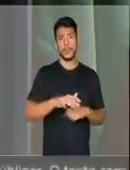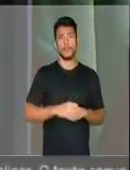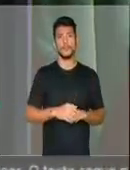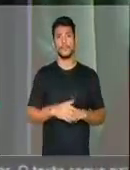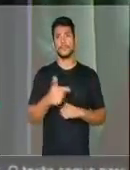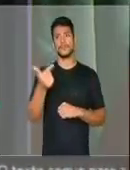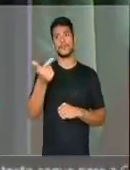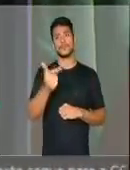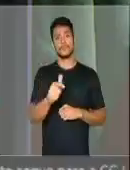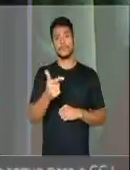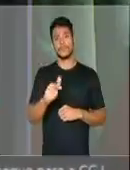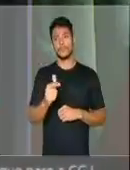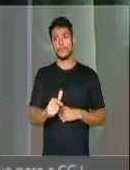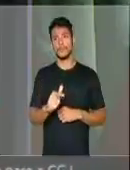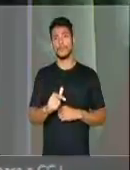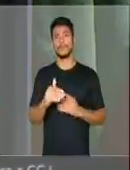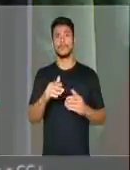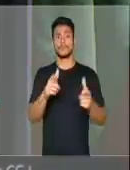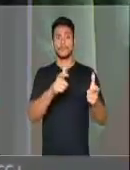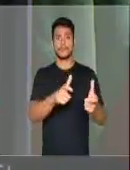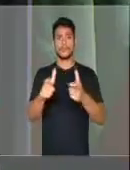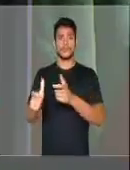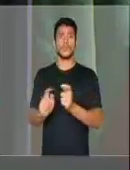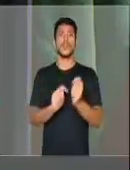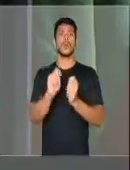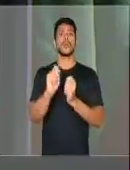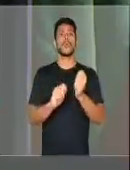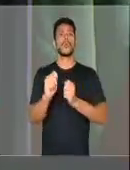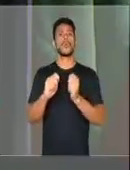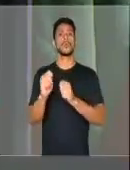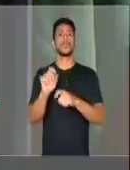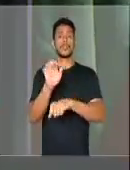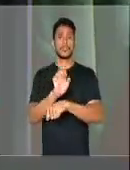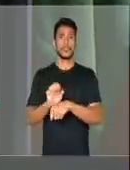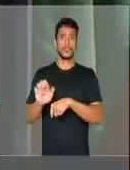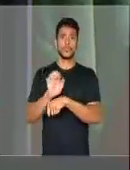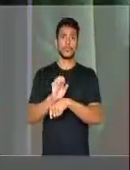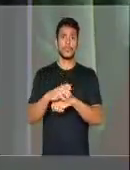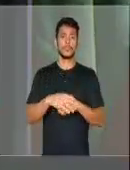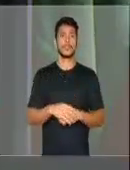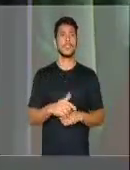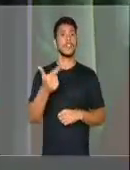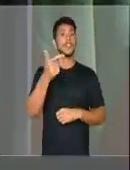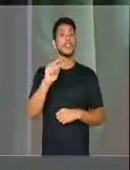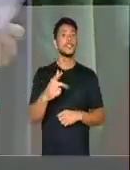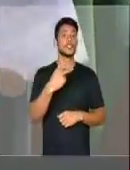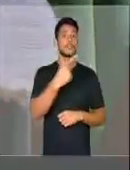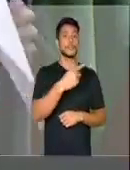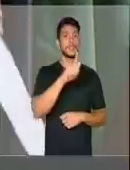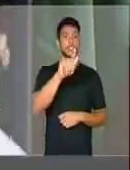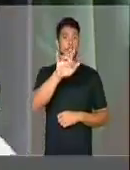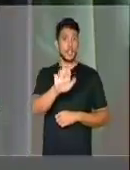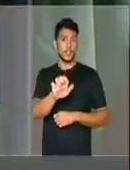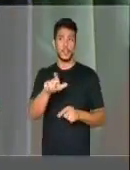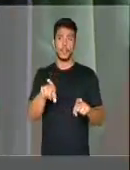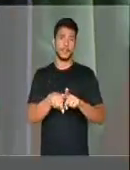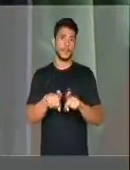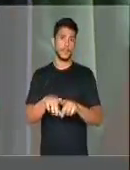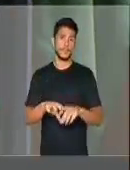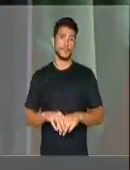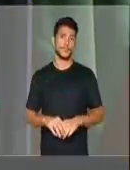não passou pelos setores de controle do Estado, não passou pela PGE para parecer